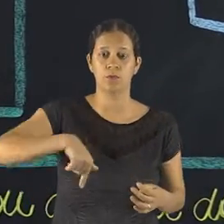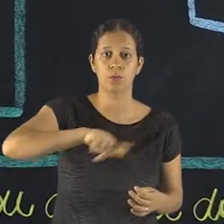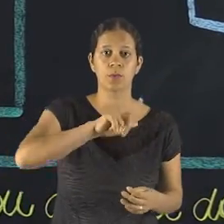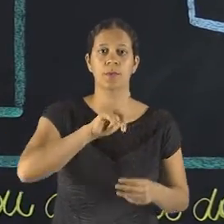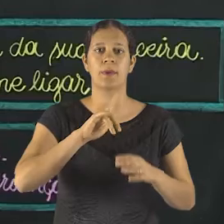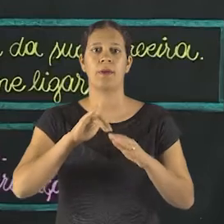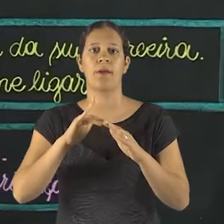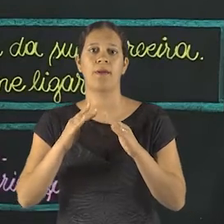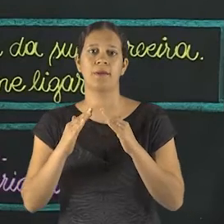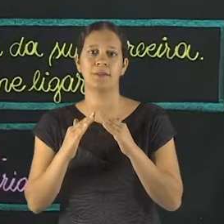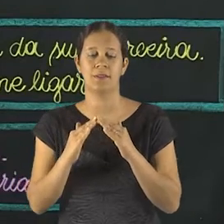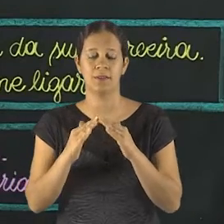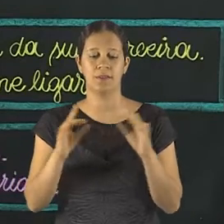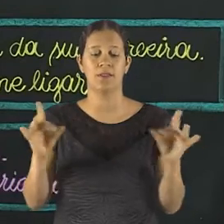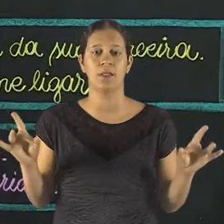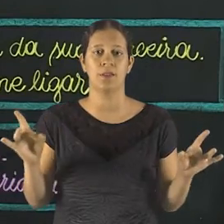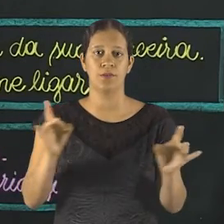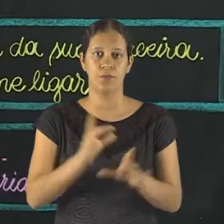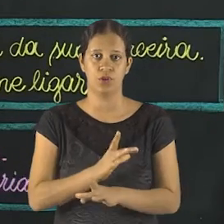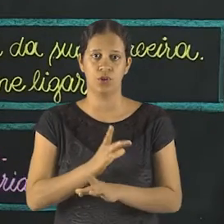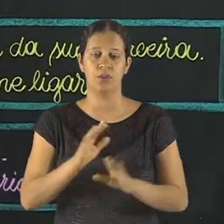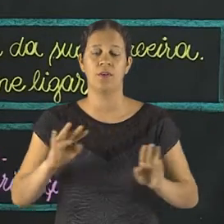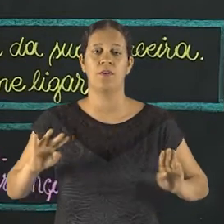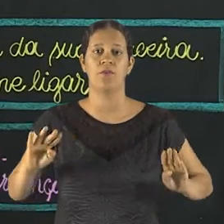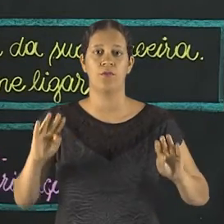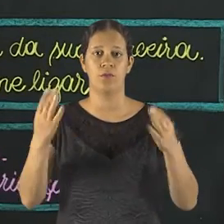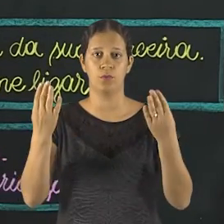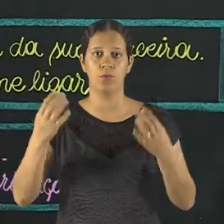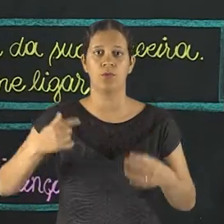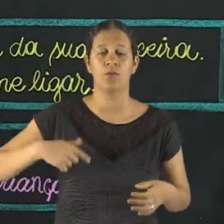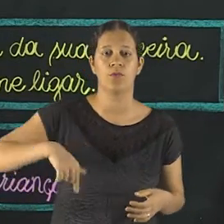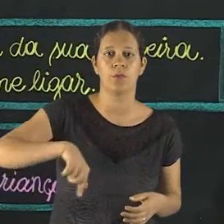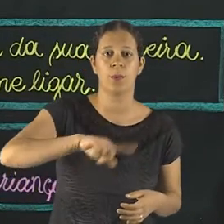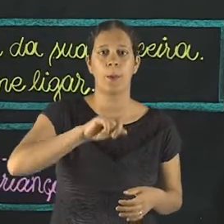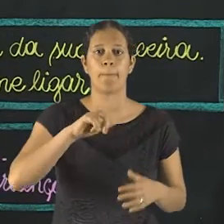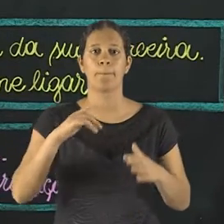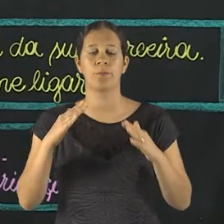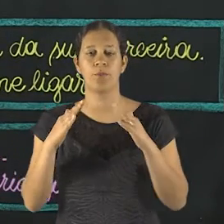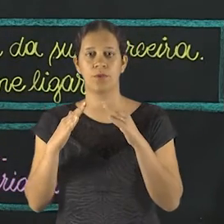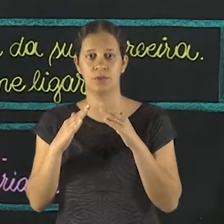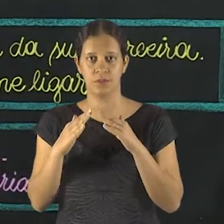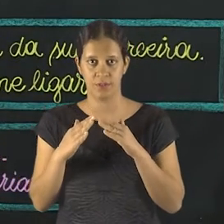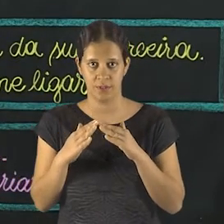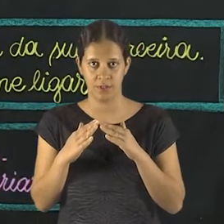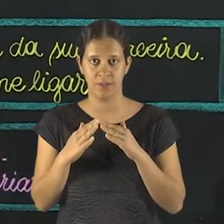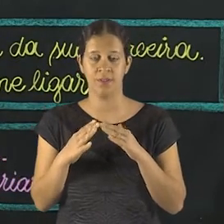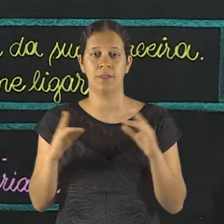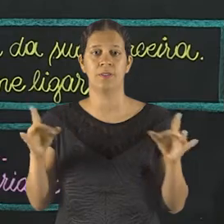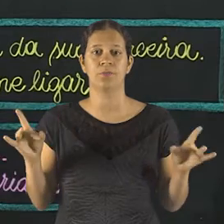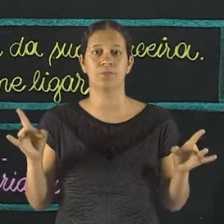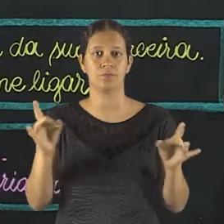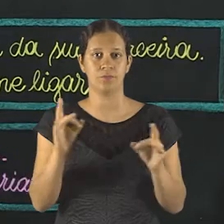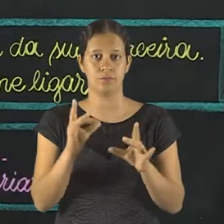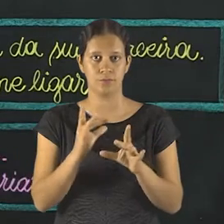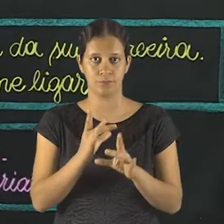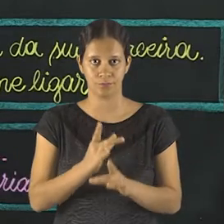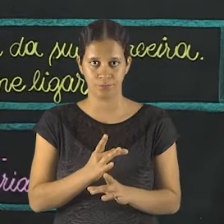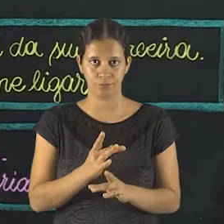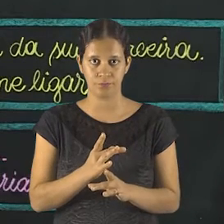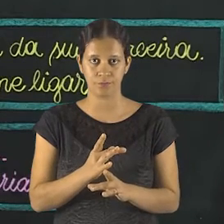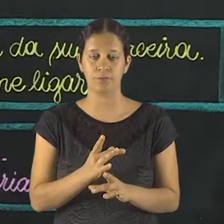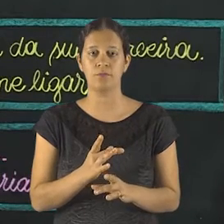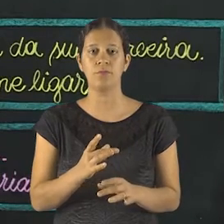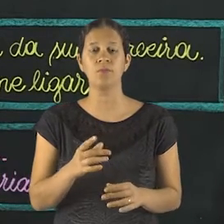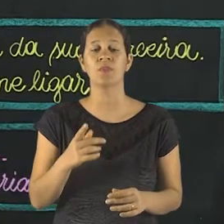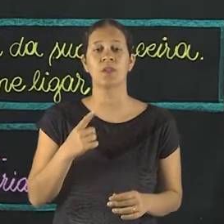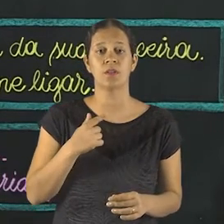para casa. Encerrada a festa, fomos para casa. Eu tenho o verbo encerrar em sua forma